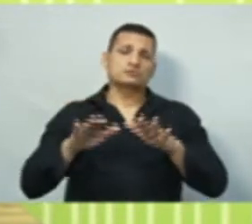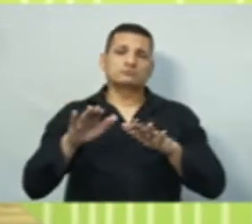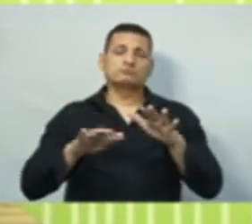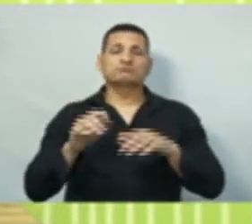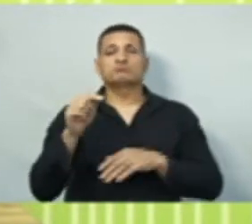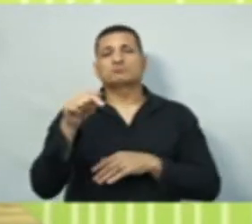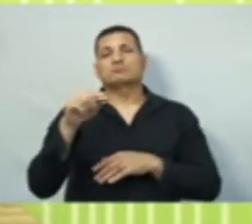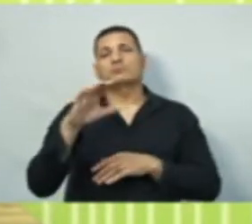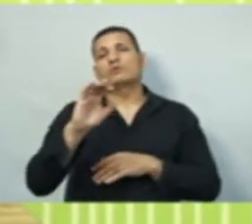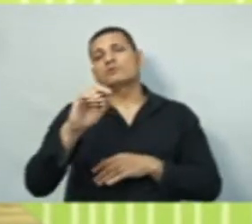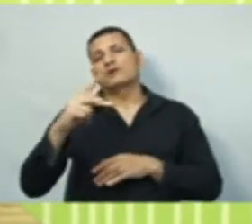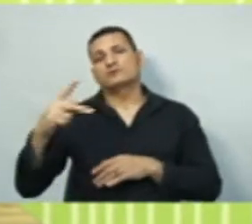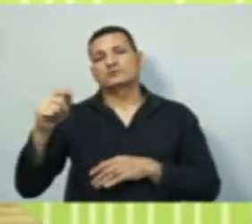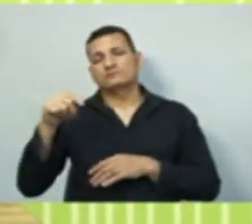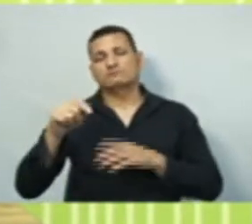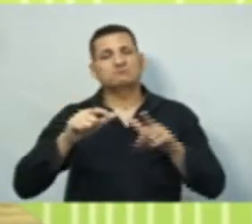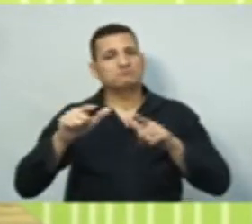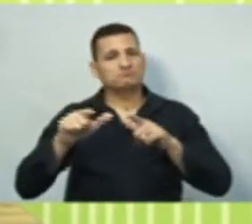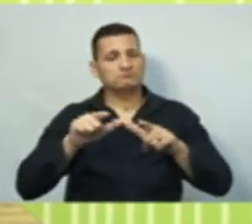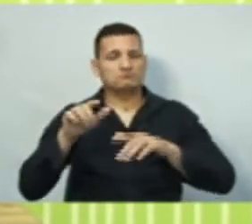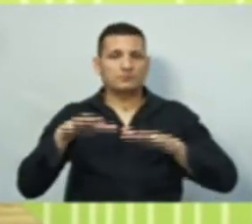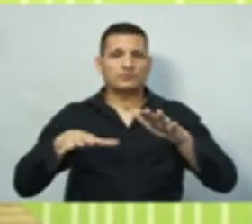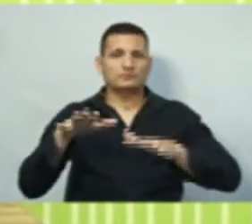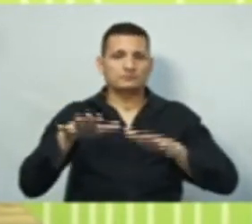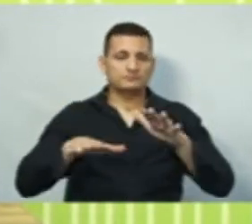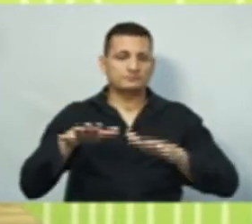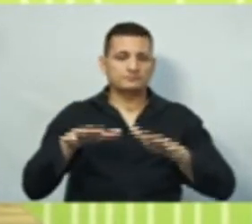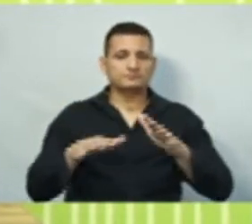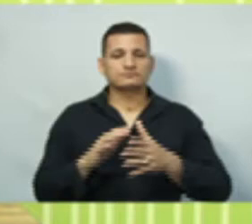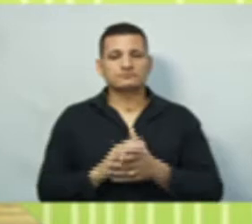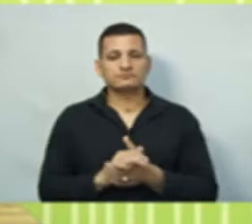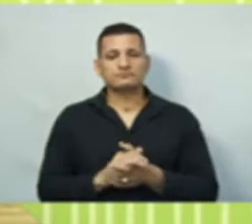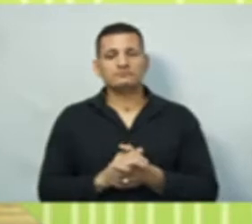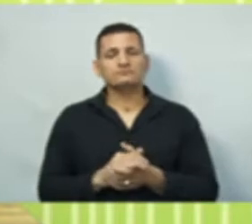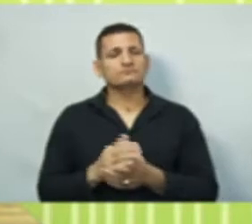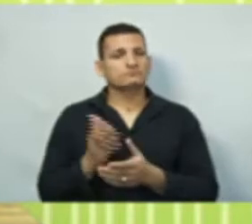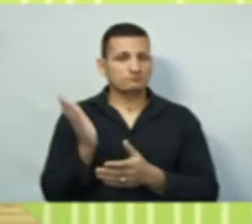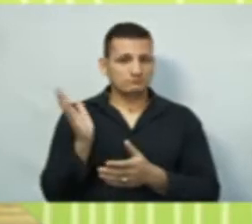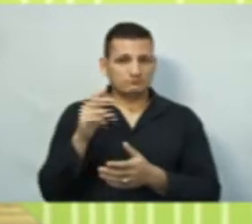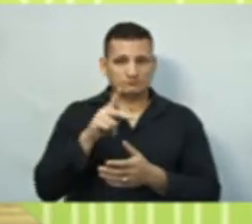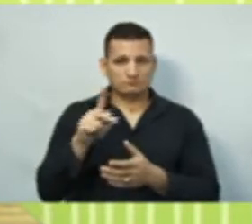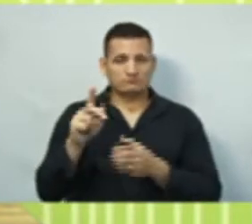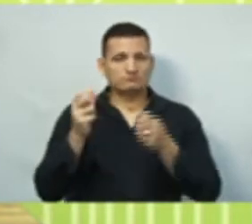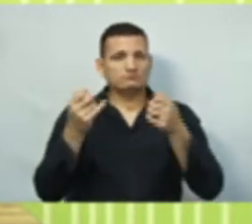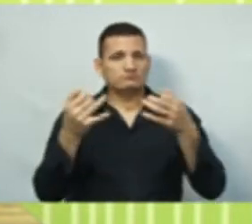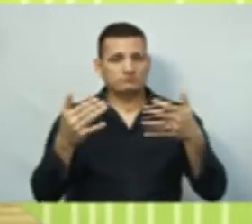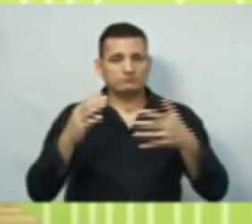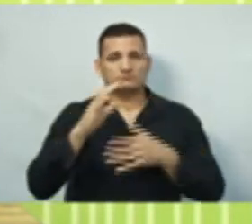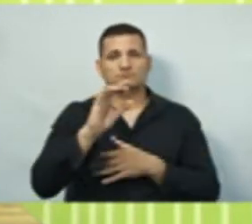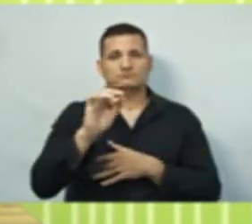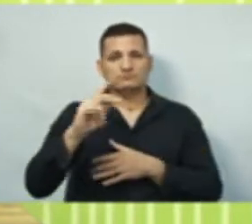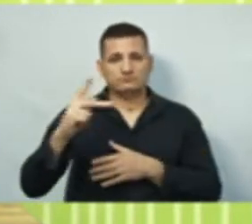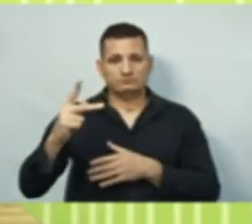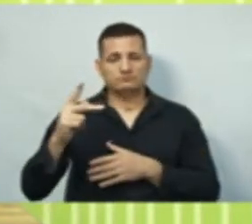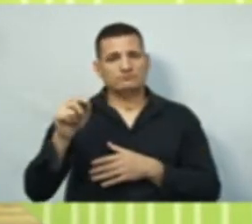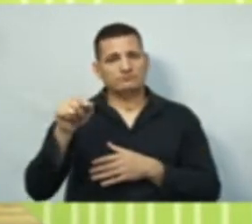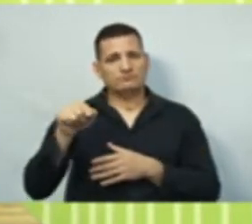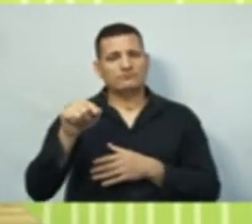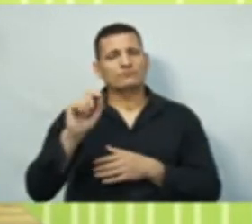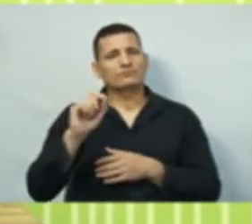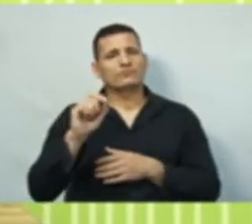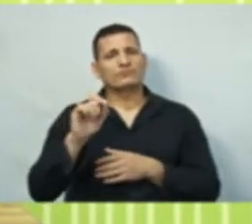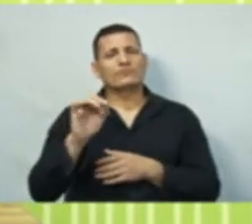que a cooperativa também vai exercer. É aquilo que o professor falou. A cooperativa, ela visa